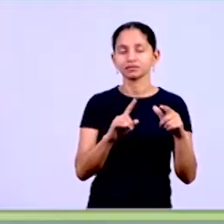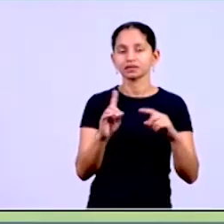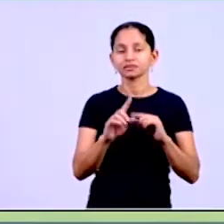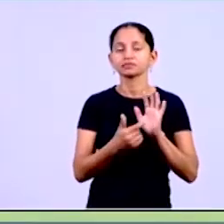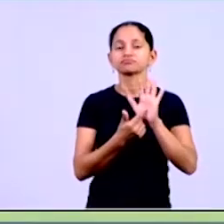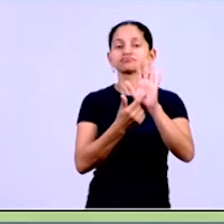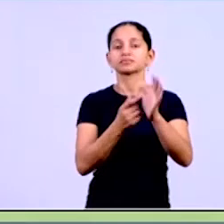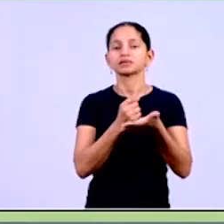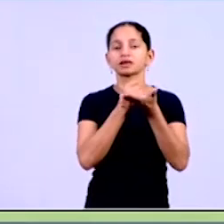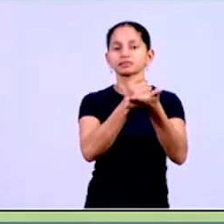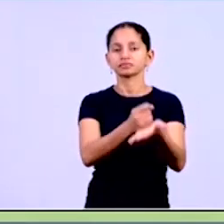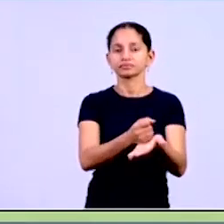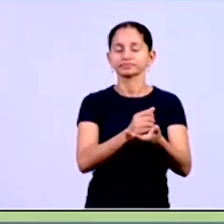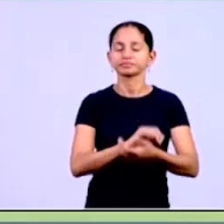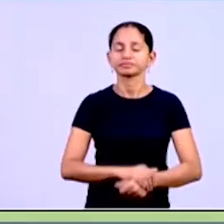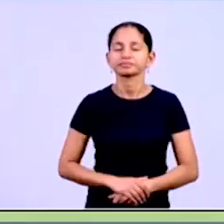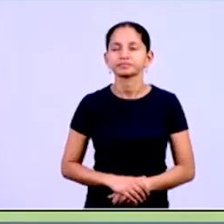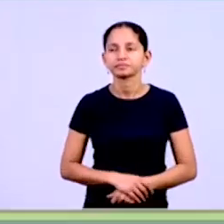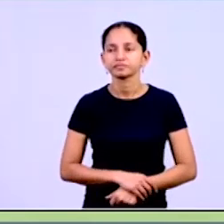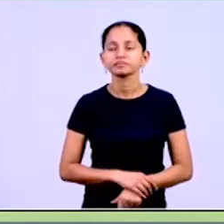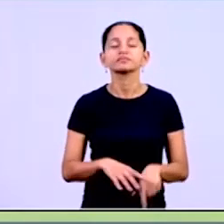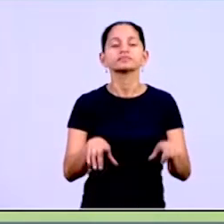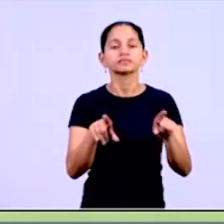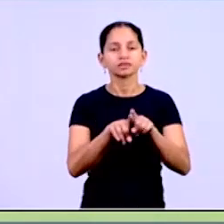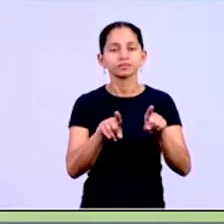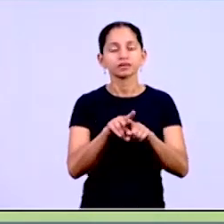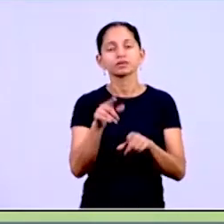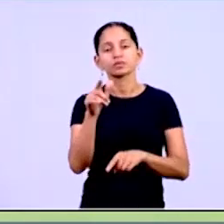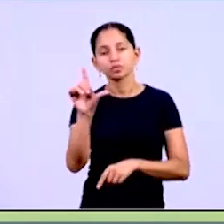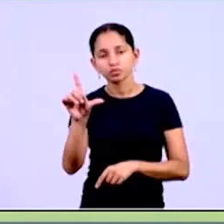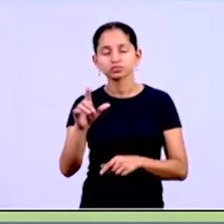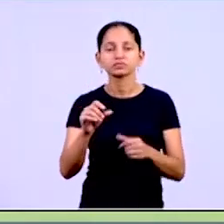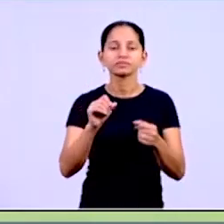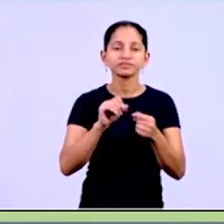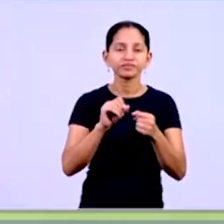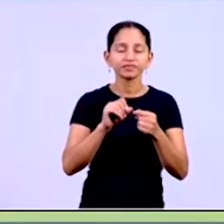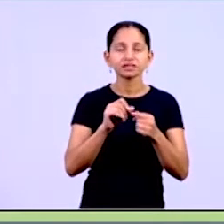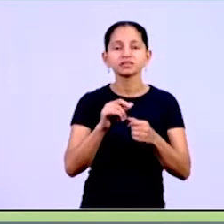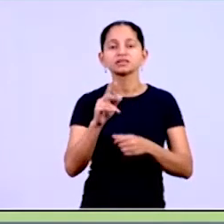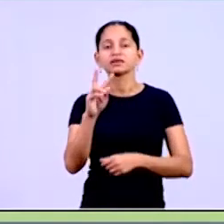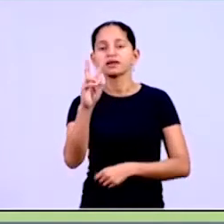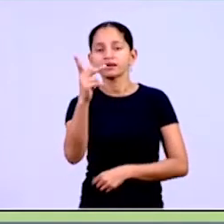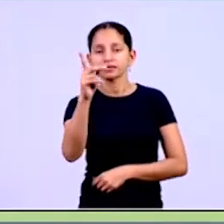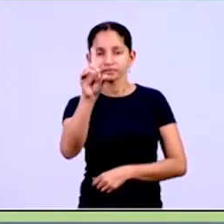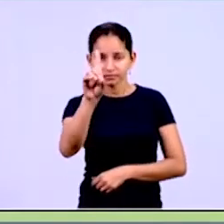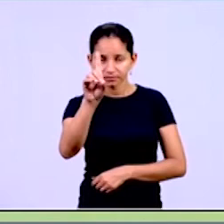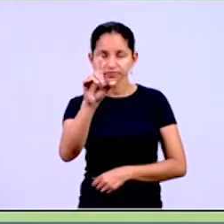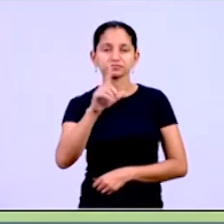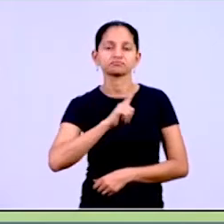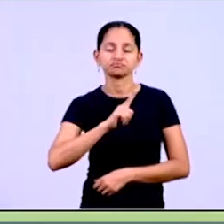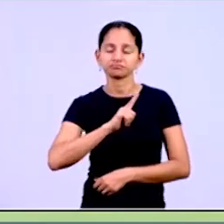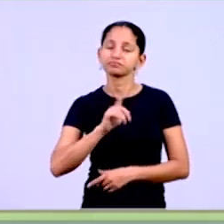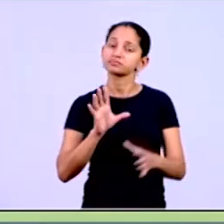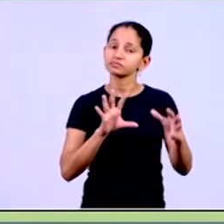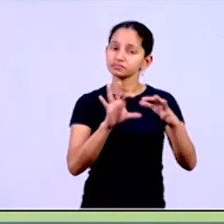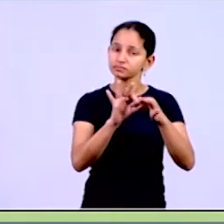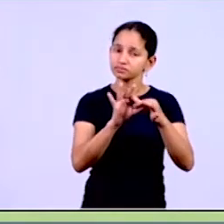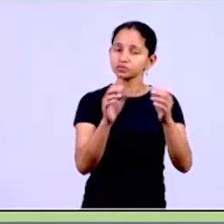E nós temos vários recursos computacionais disponíveis na rede, como compartilhamento de HD, compartilhamento